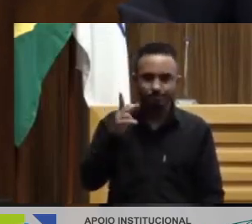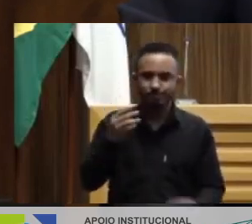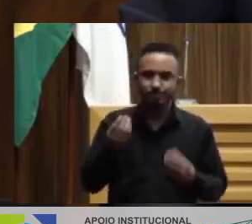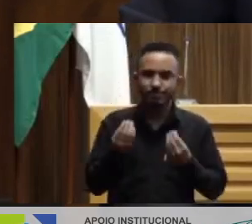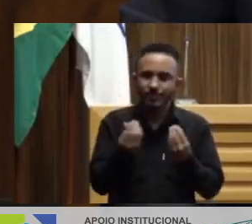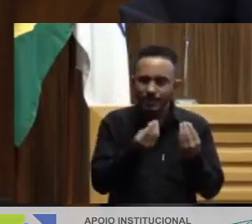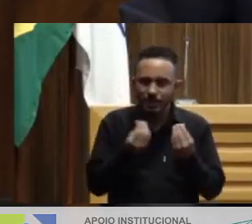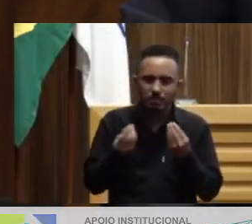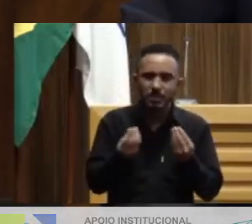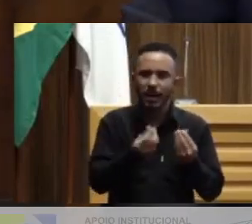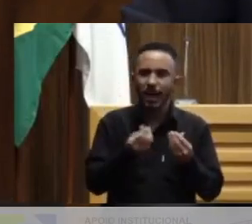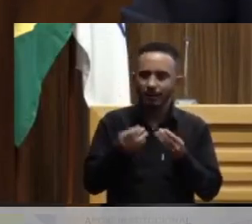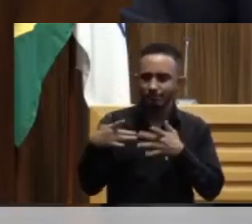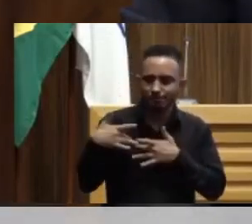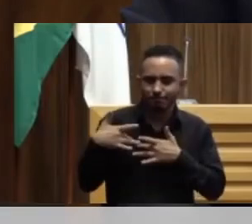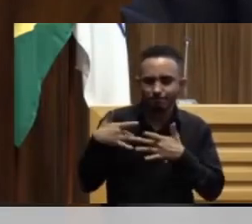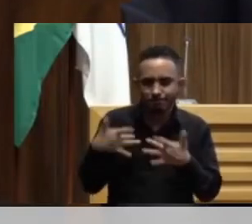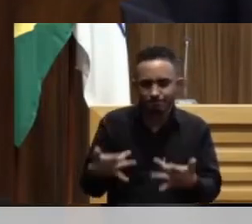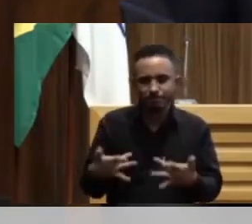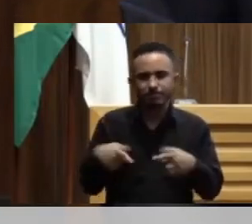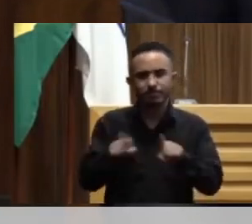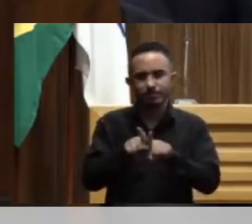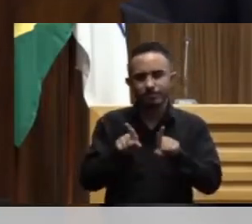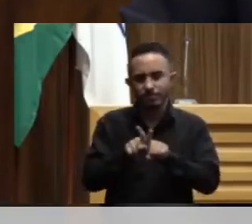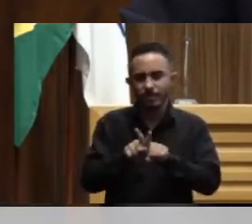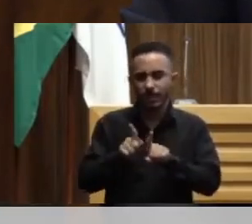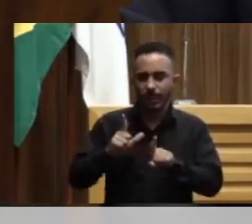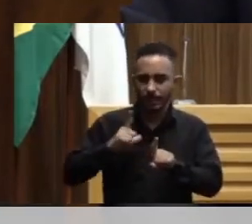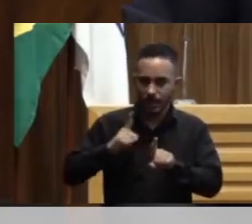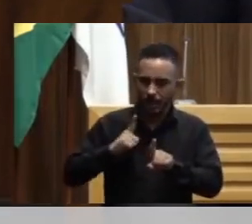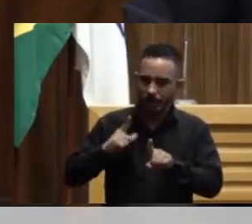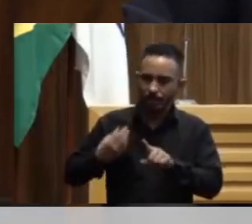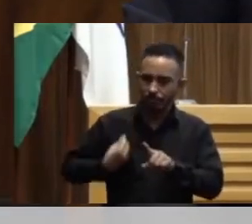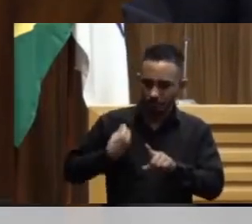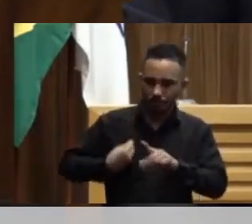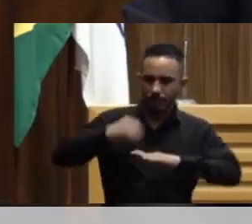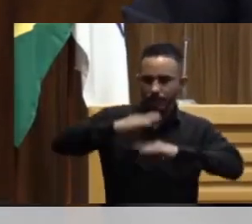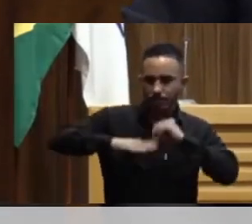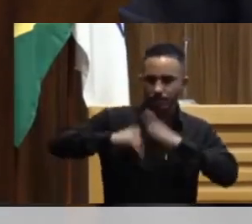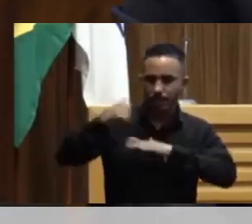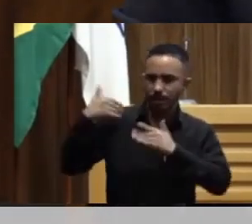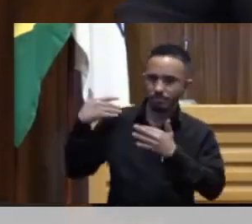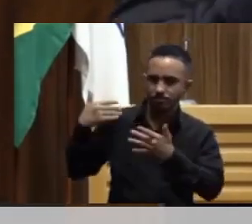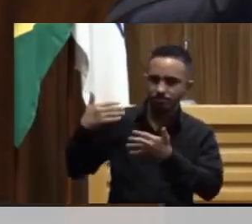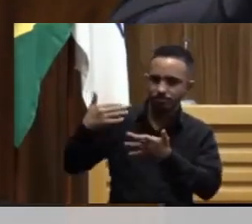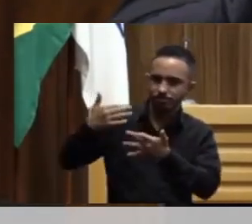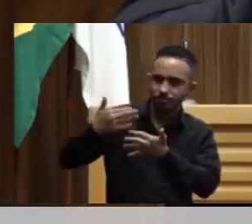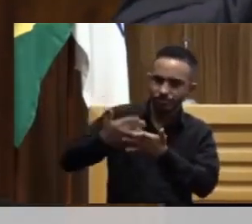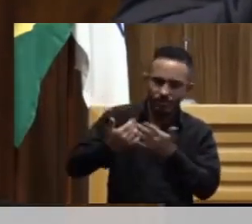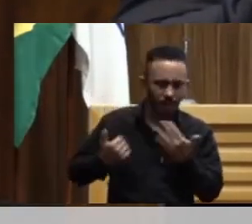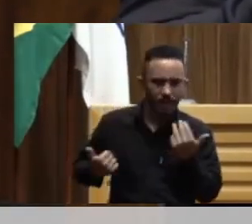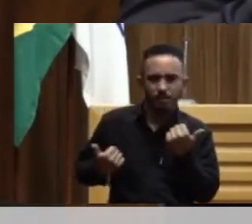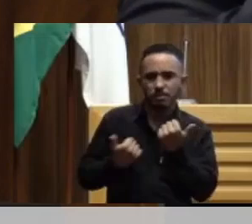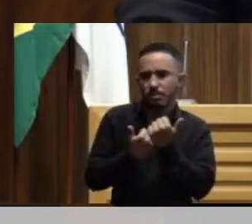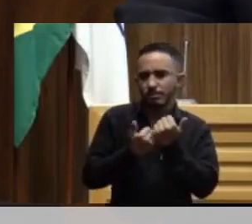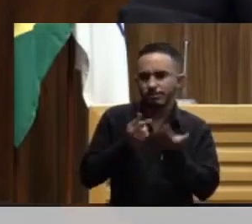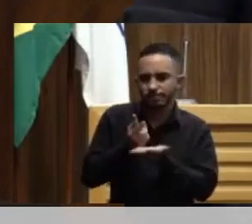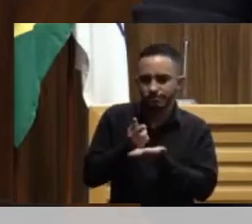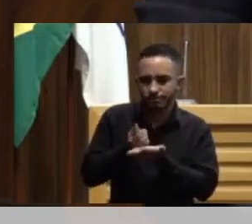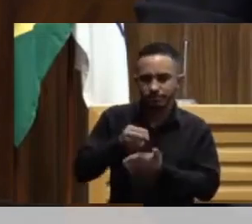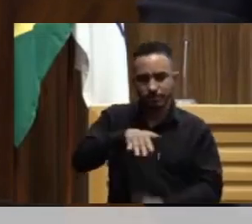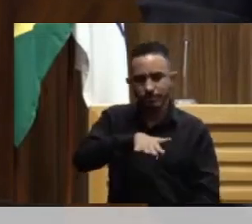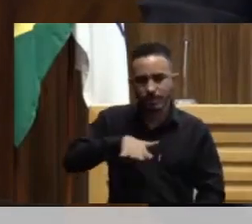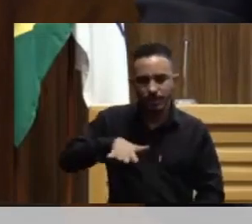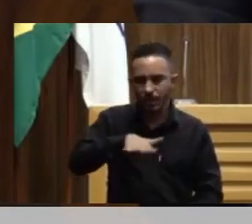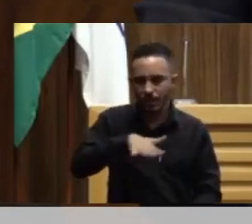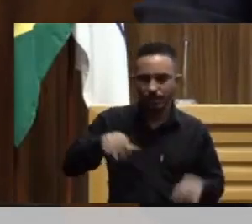sensível, generosa e que tem, ao longo de sua trajetória, dado apoio incondicional ao